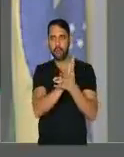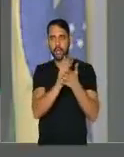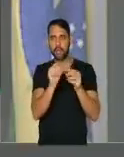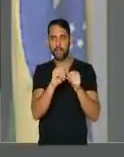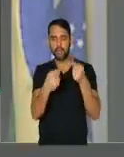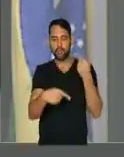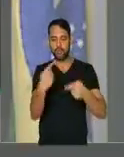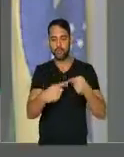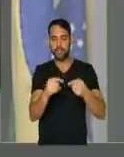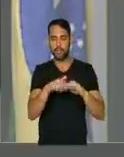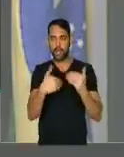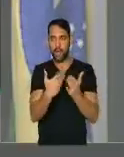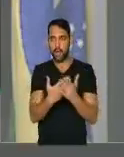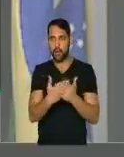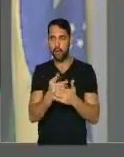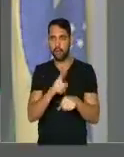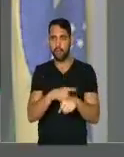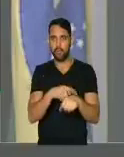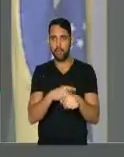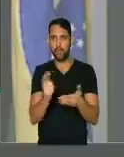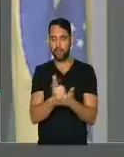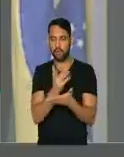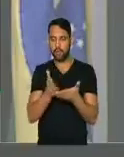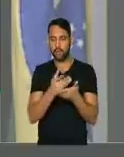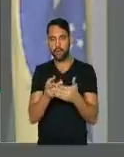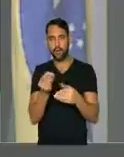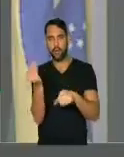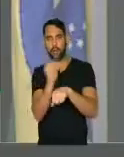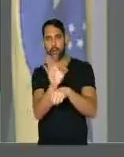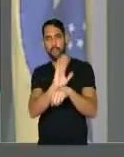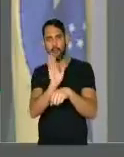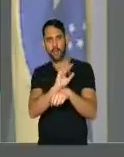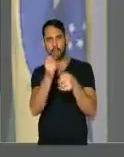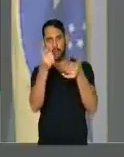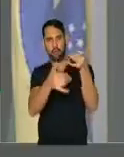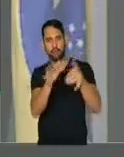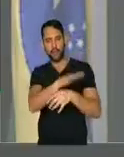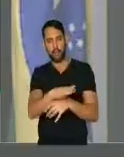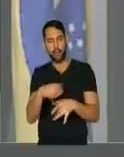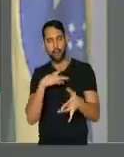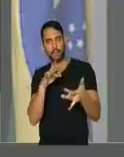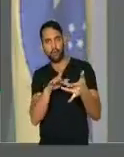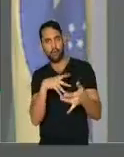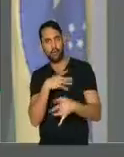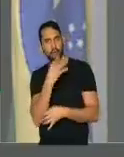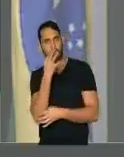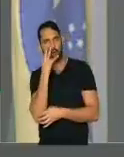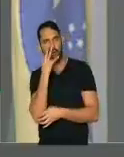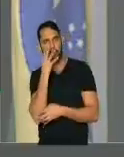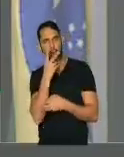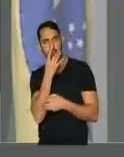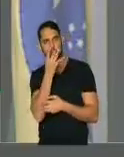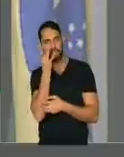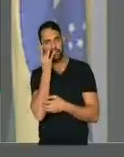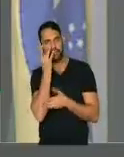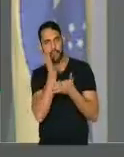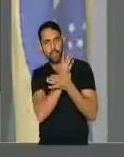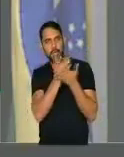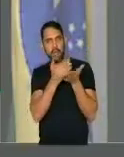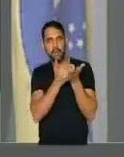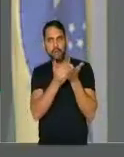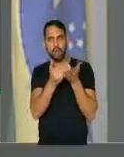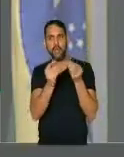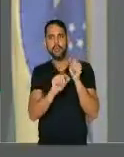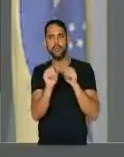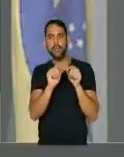tema que eles estão tratando naquele momento ali no livro. Então, já bota um vídeo também para as crianças interagirem. E aí eles começam